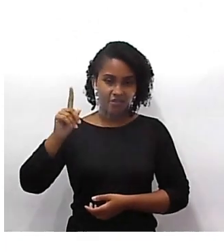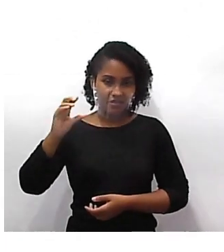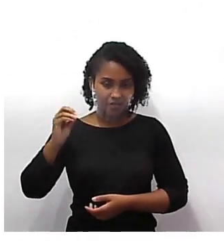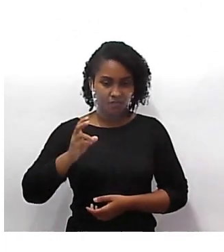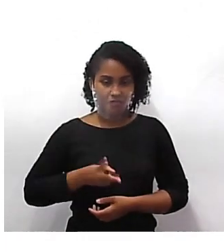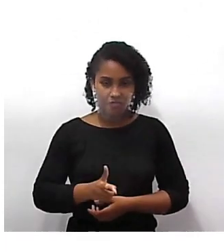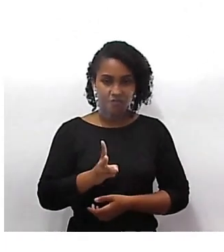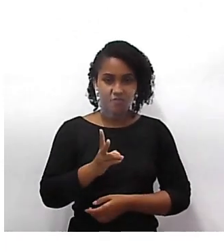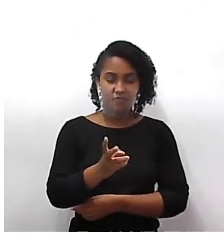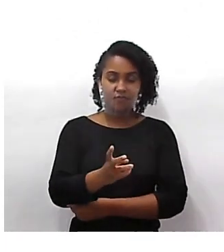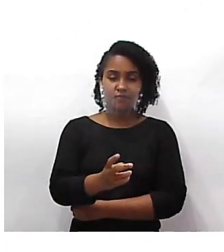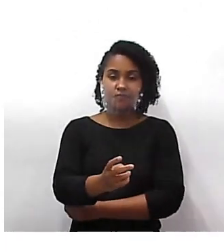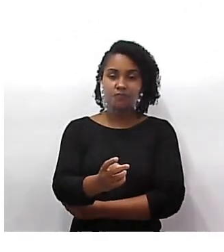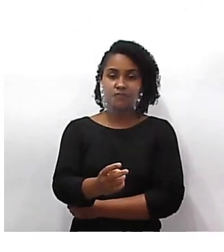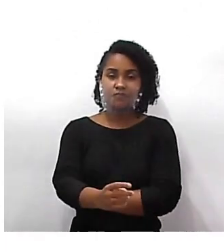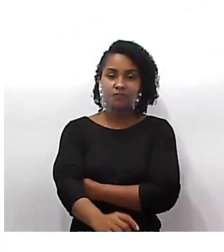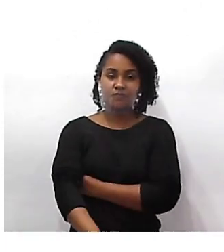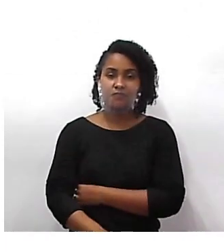continuidade.